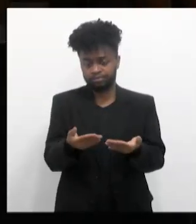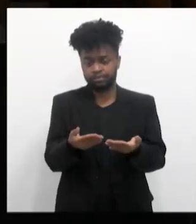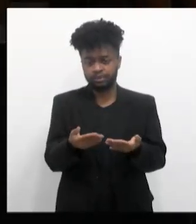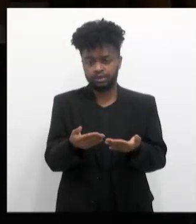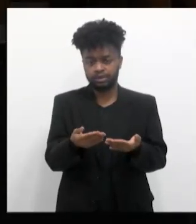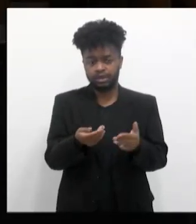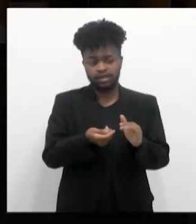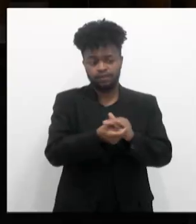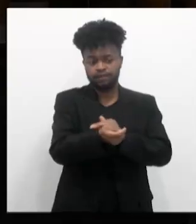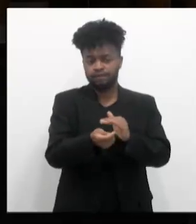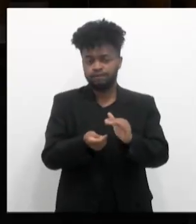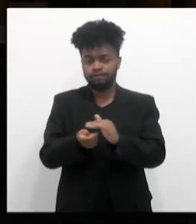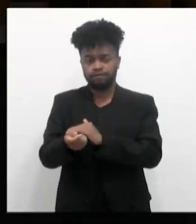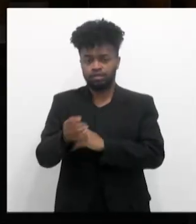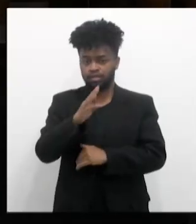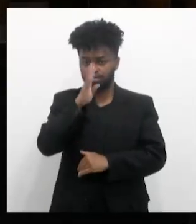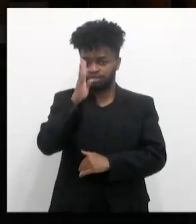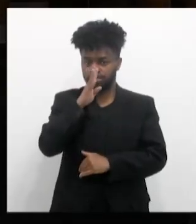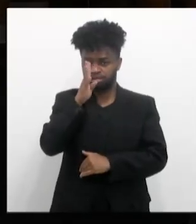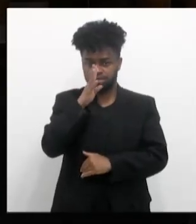fazendo investimentos